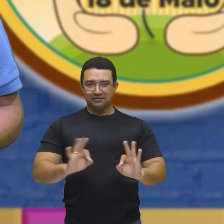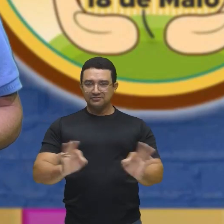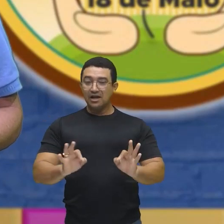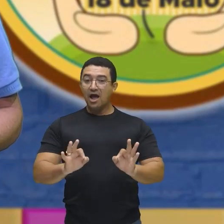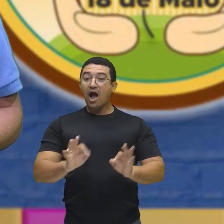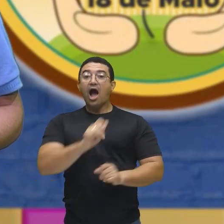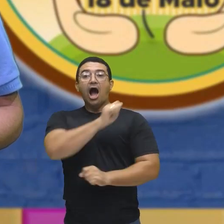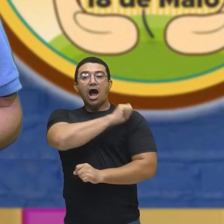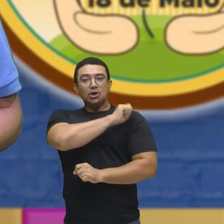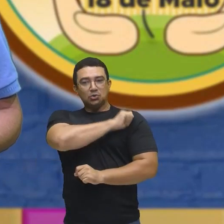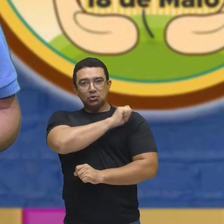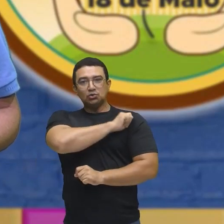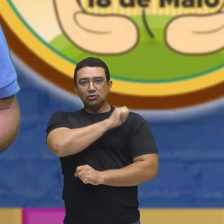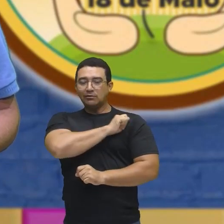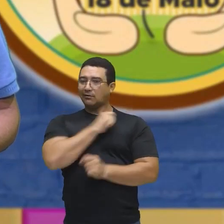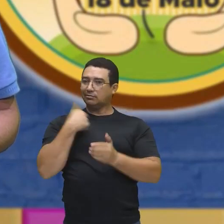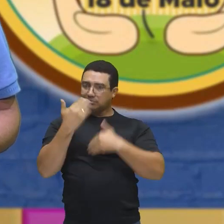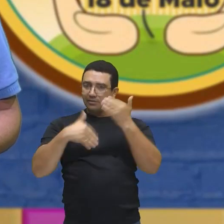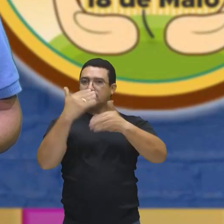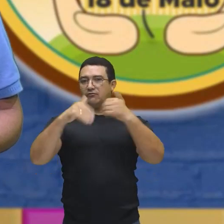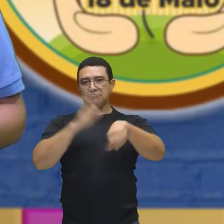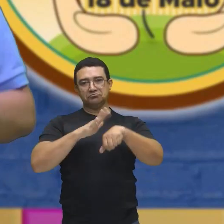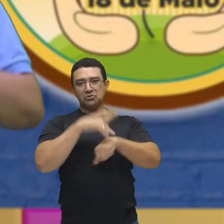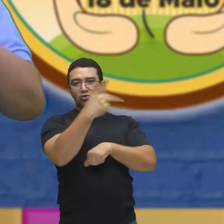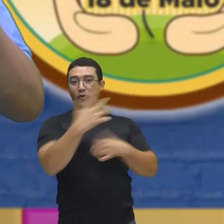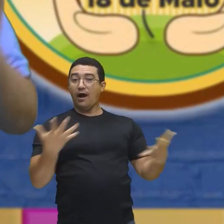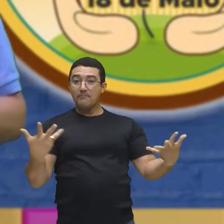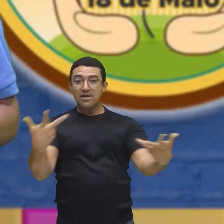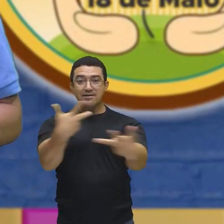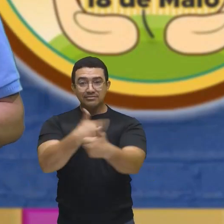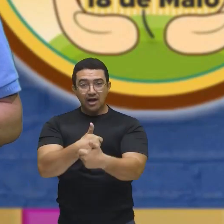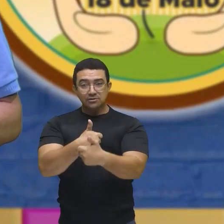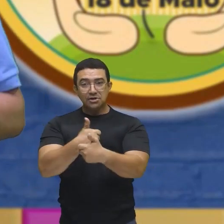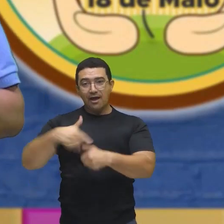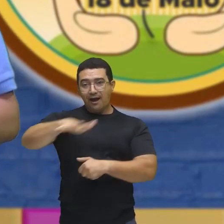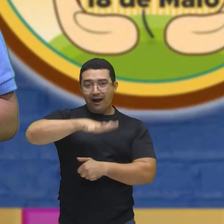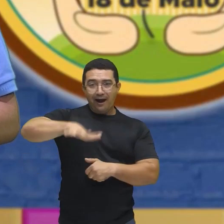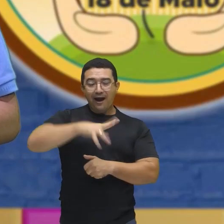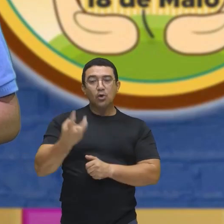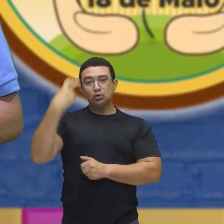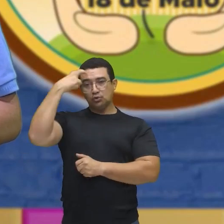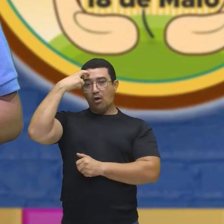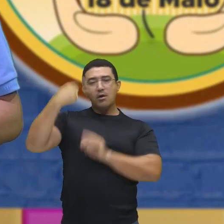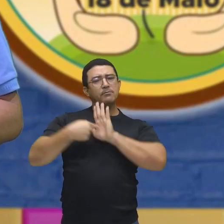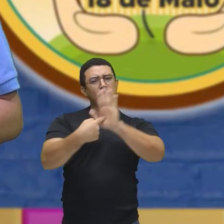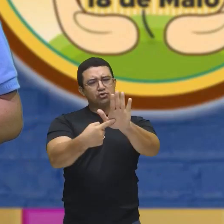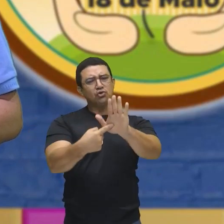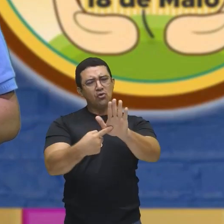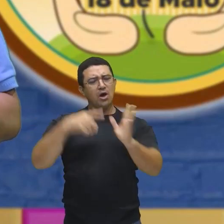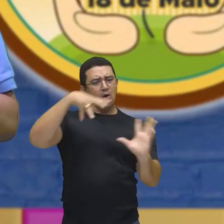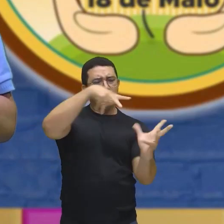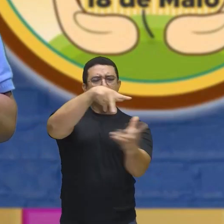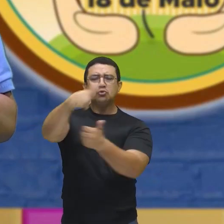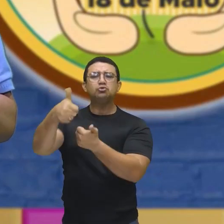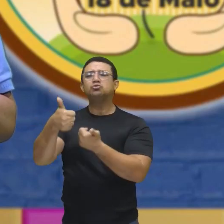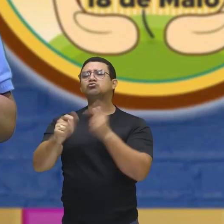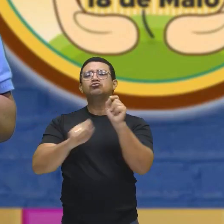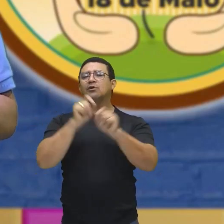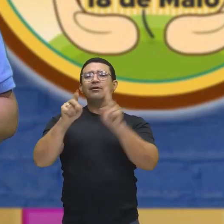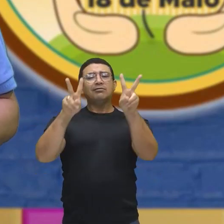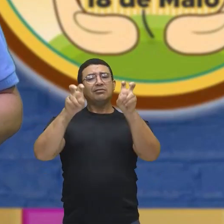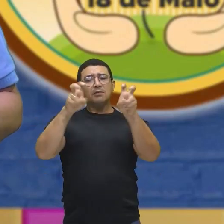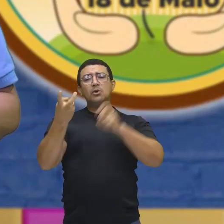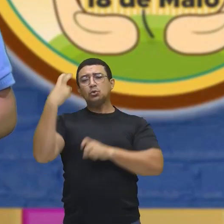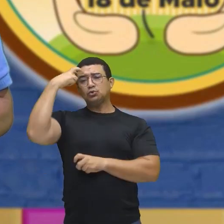suas habilidades na questão cultural. O que eles demonstraram para o mundo foi algo cultural. Fomos para os Estados